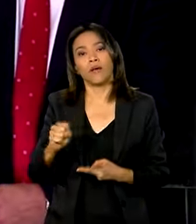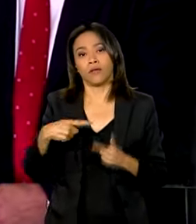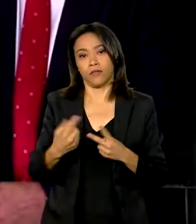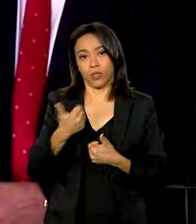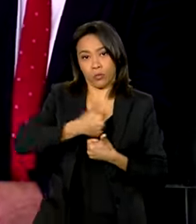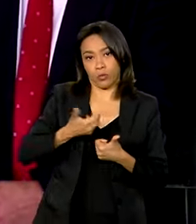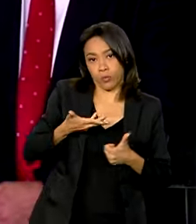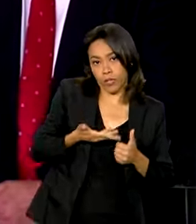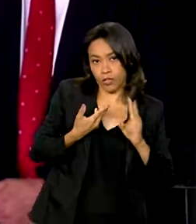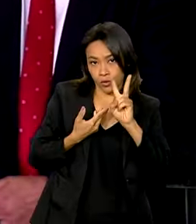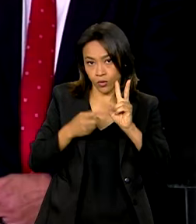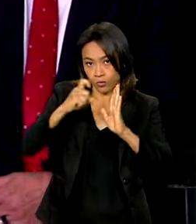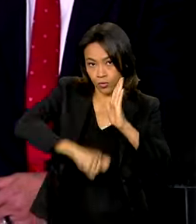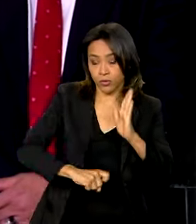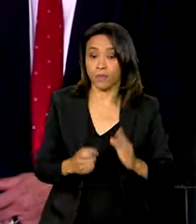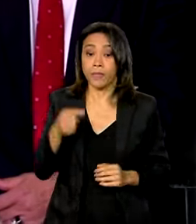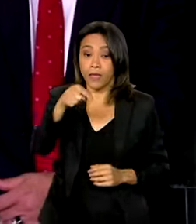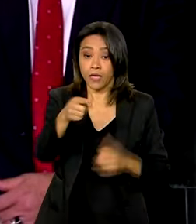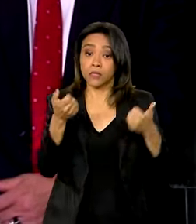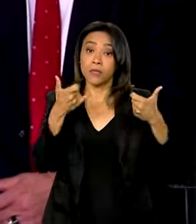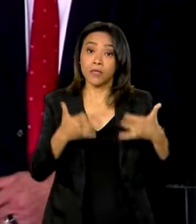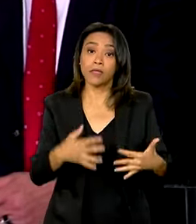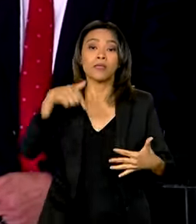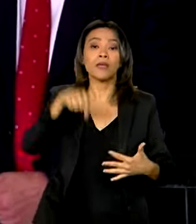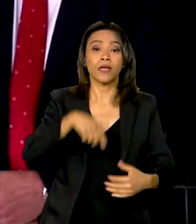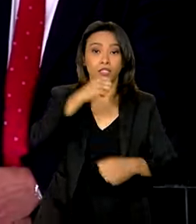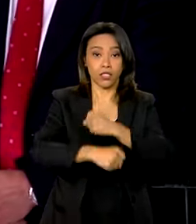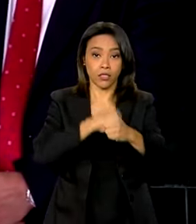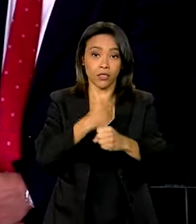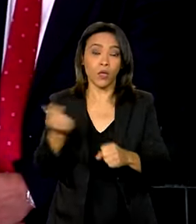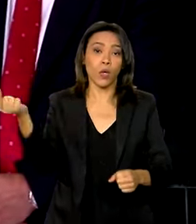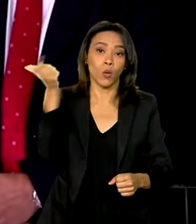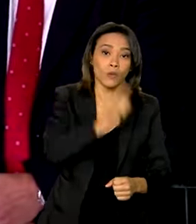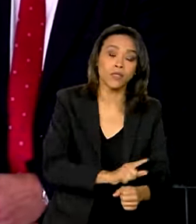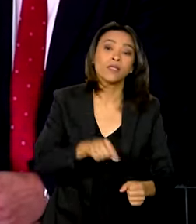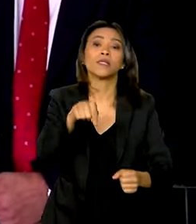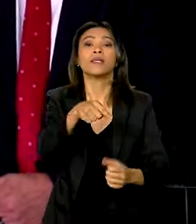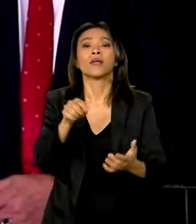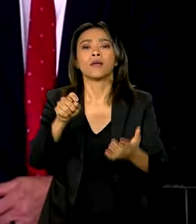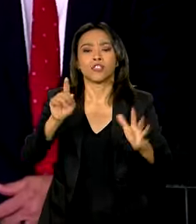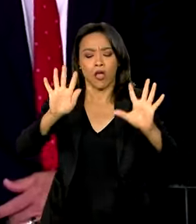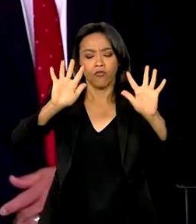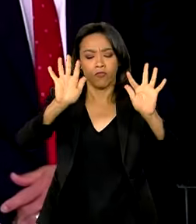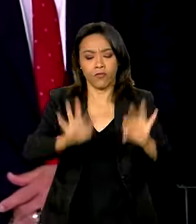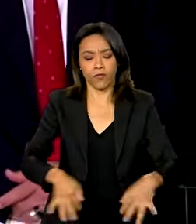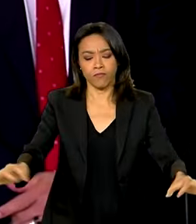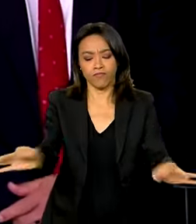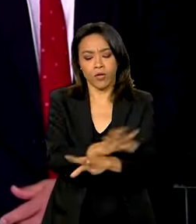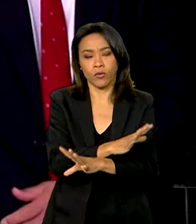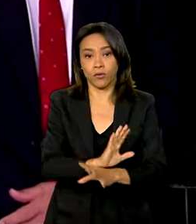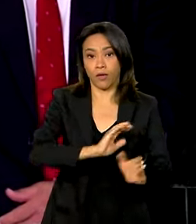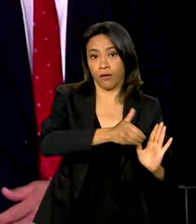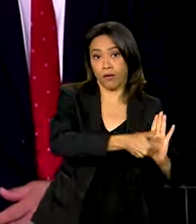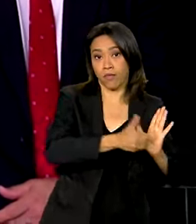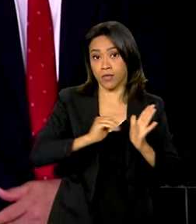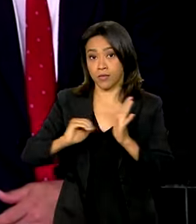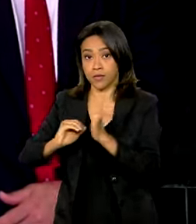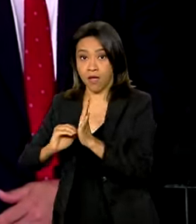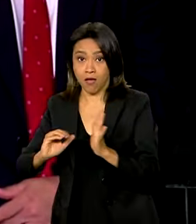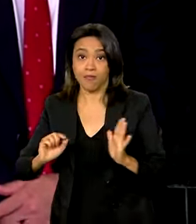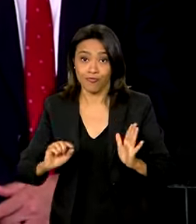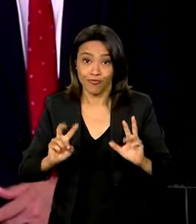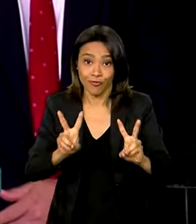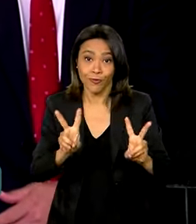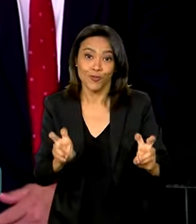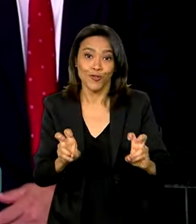é que terminemos este ano com a regulamentação da reforma tributária concluída na Câmara e no Senado. Isso vai dar um passo muito